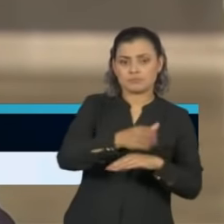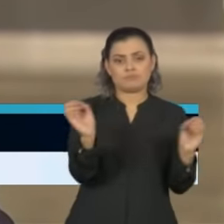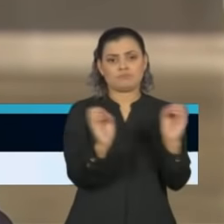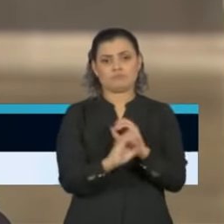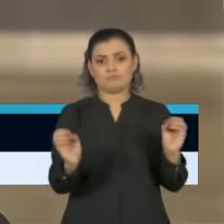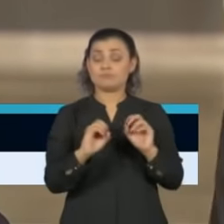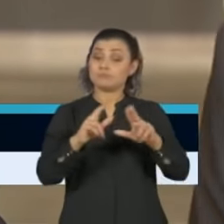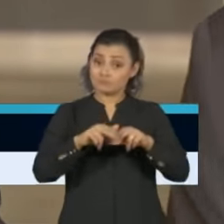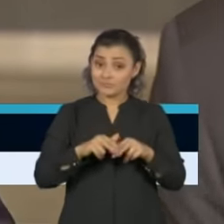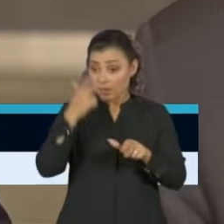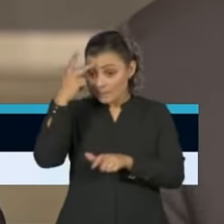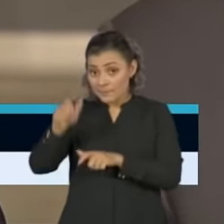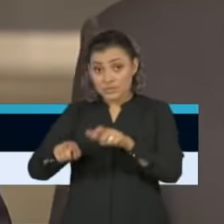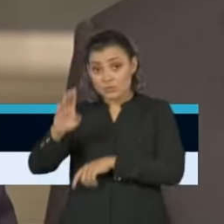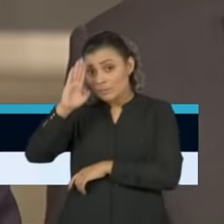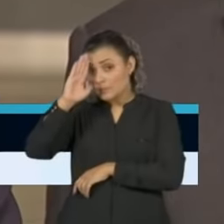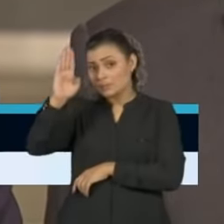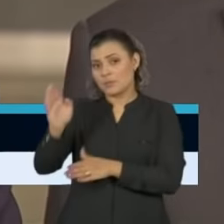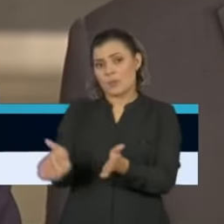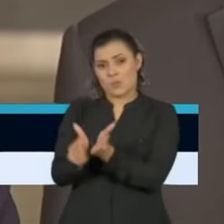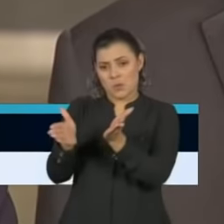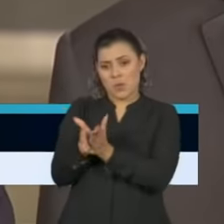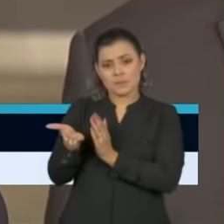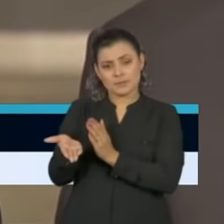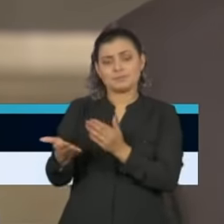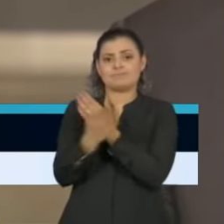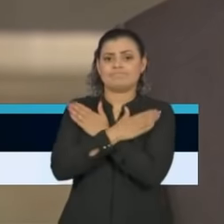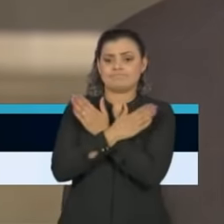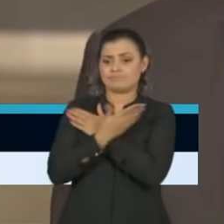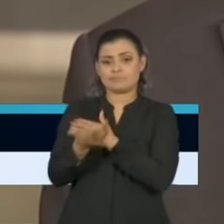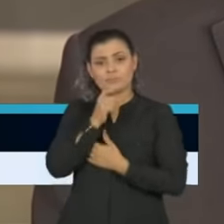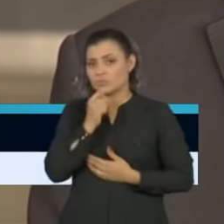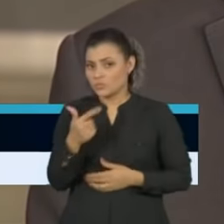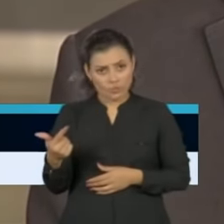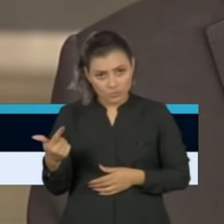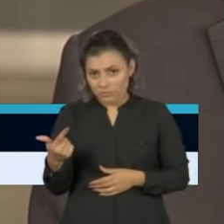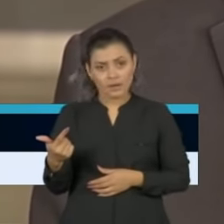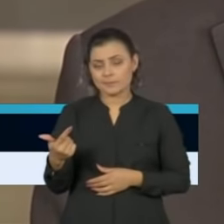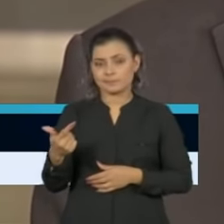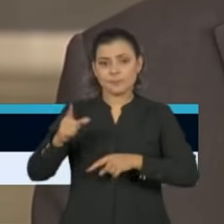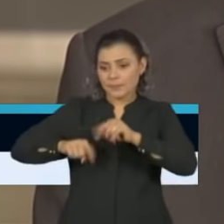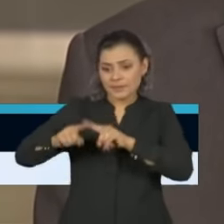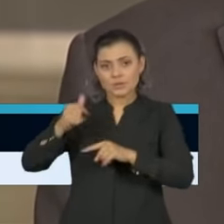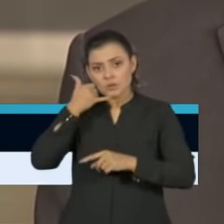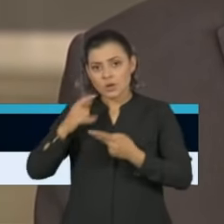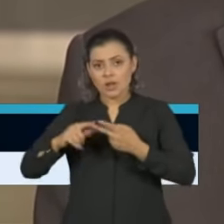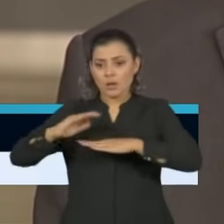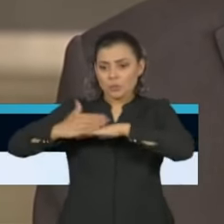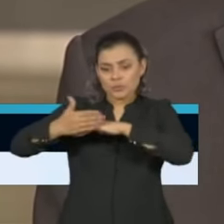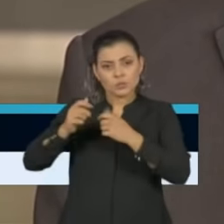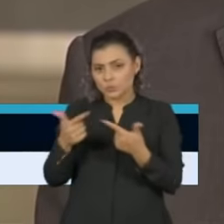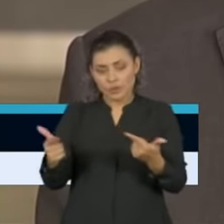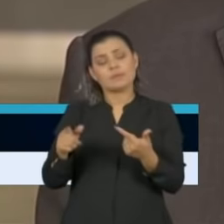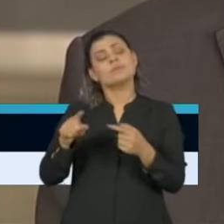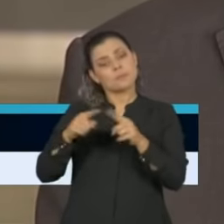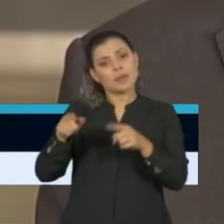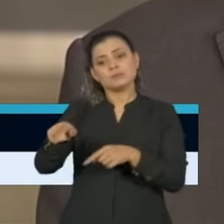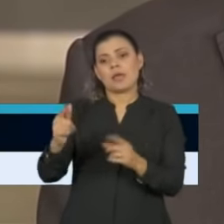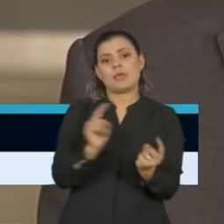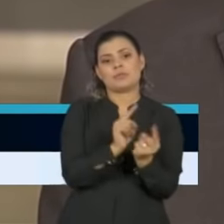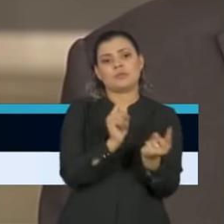margem aquelas pessoas, principalmente de baixa renda ou desempregados, que não tenham equipamentos celulares ou computadores. Essas